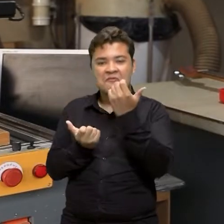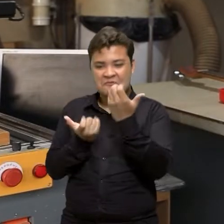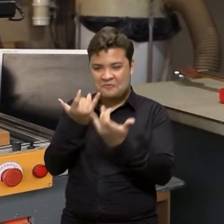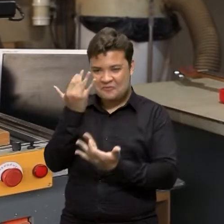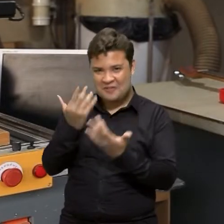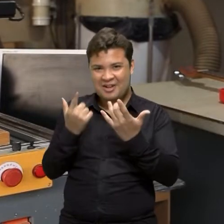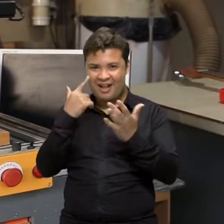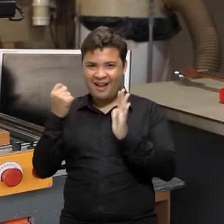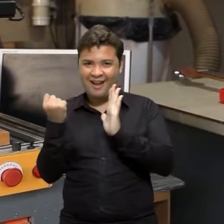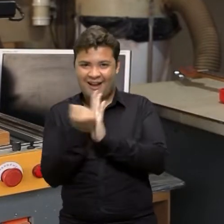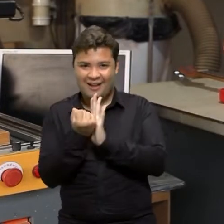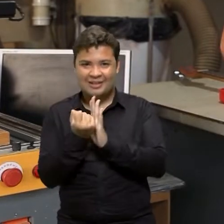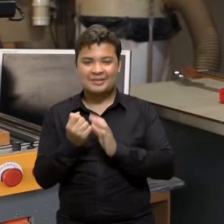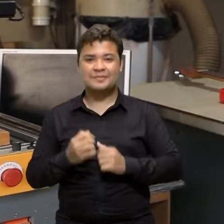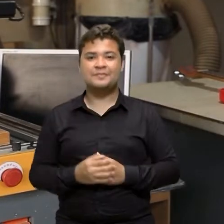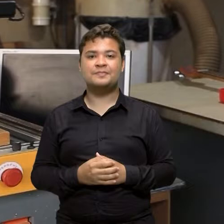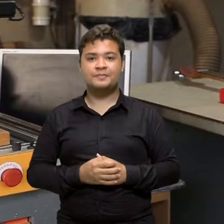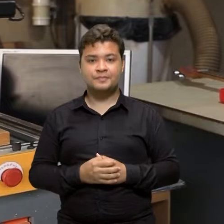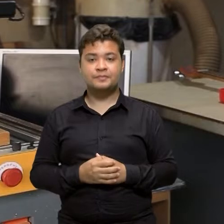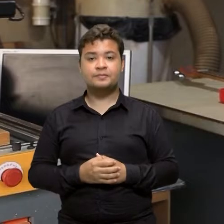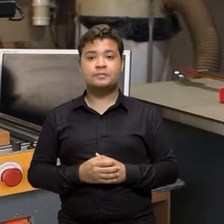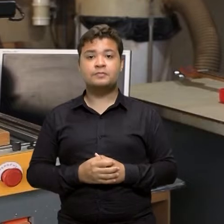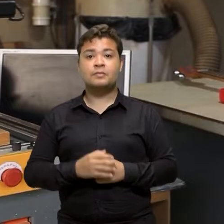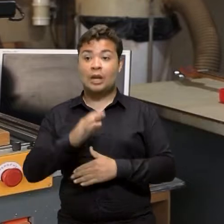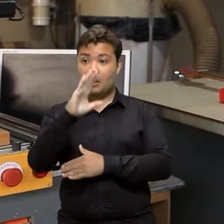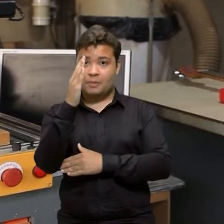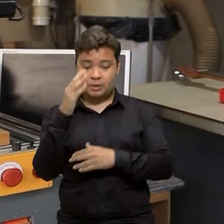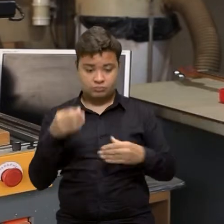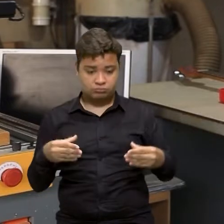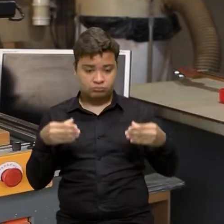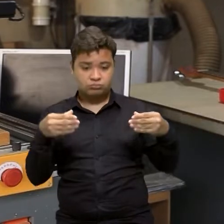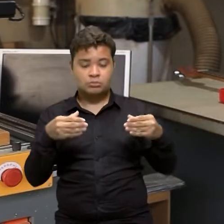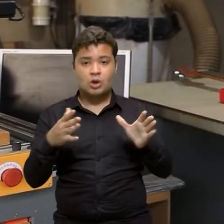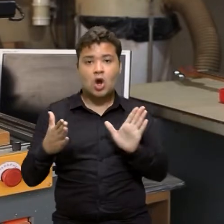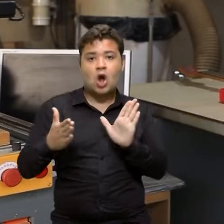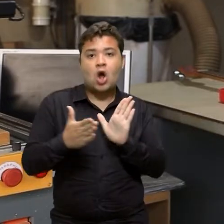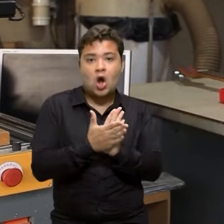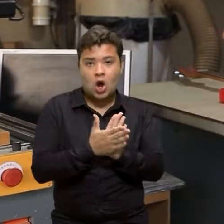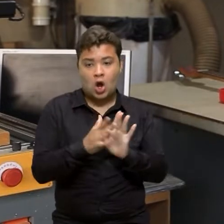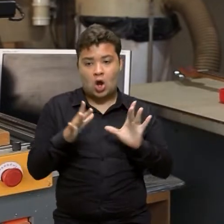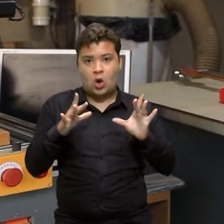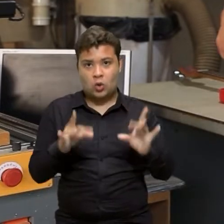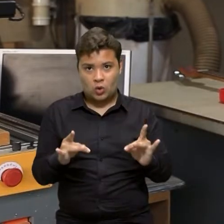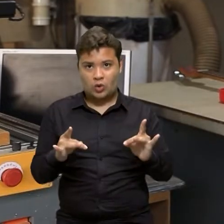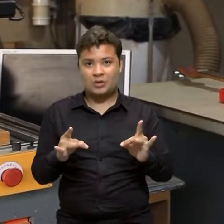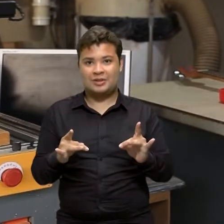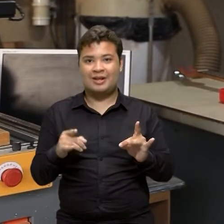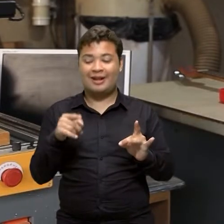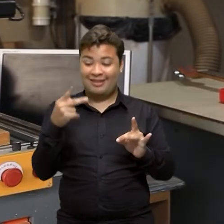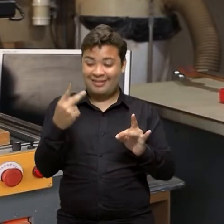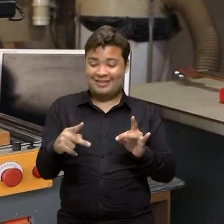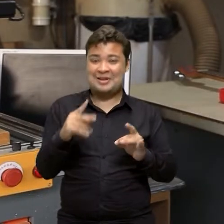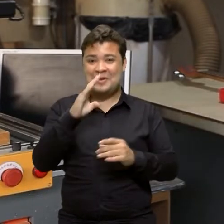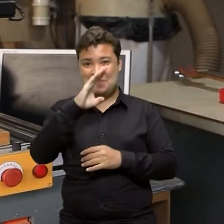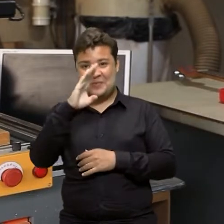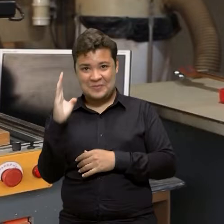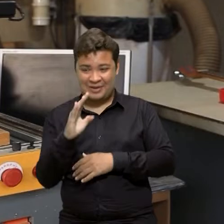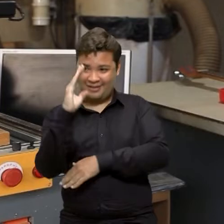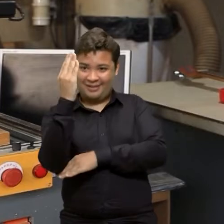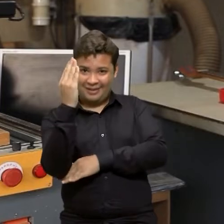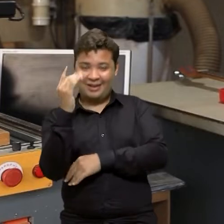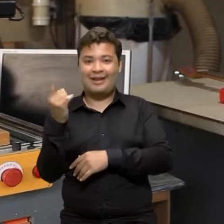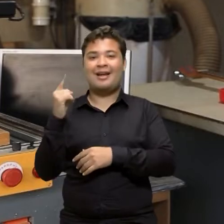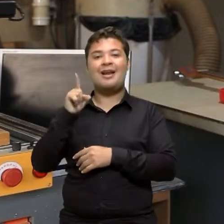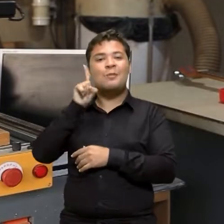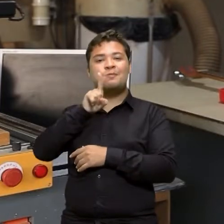e tal. E depois a madeira colada aqui nessa parte do mogno, que é aqui do Brasil, unidos aí os 2 países, né? As 2